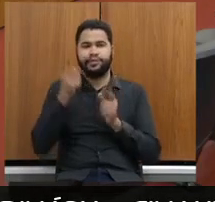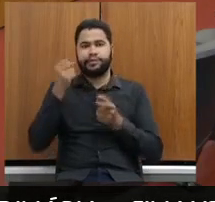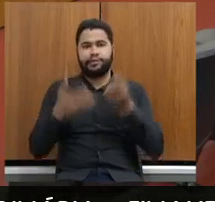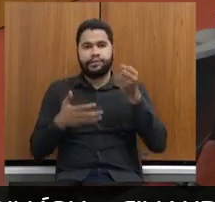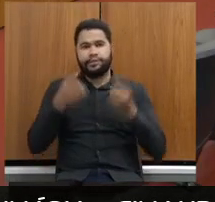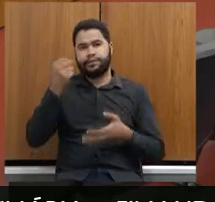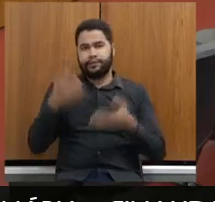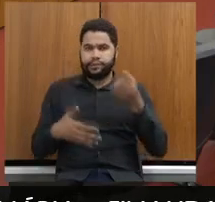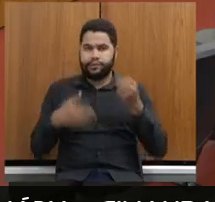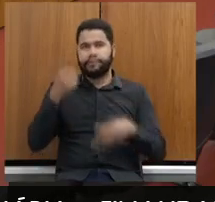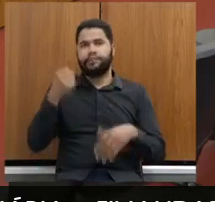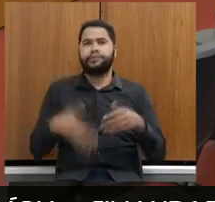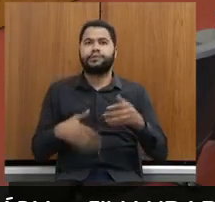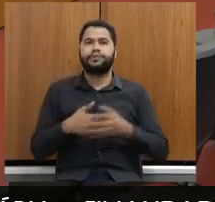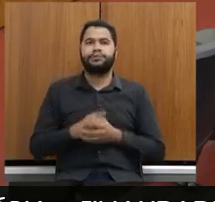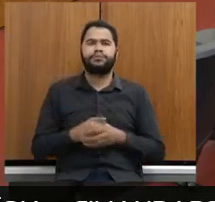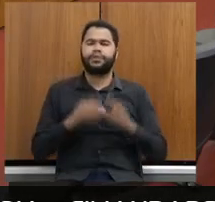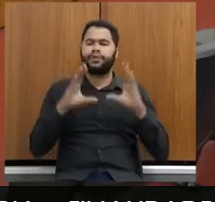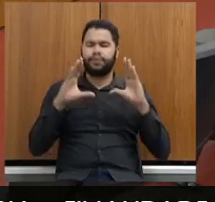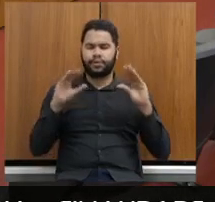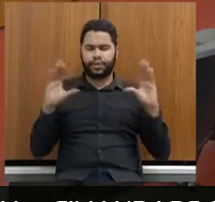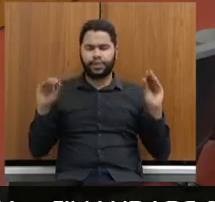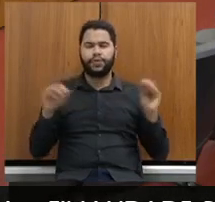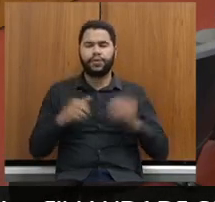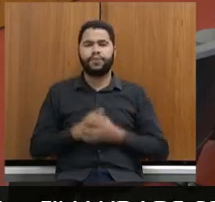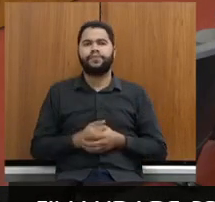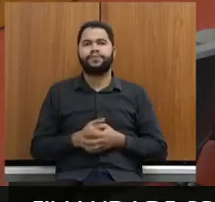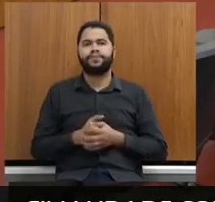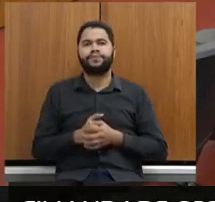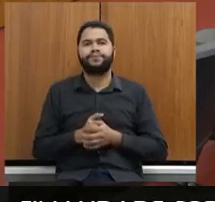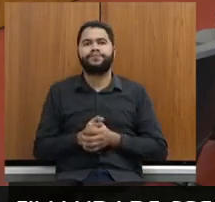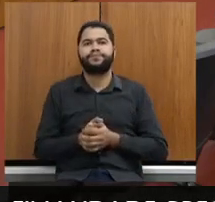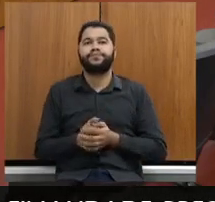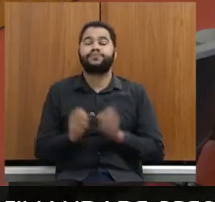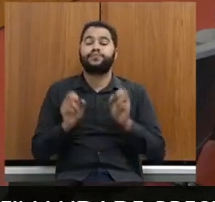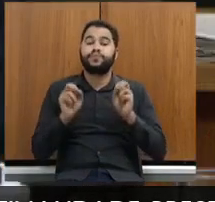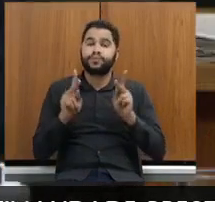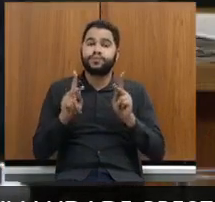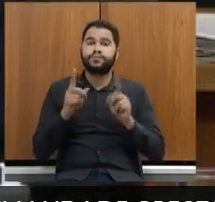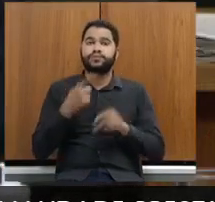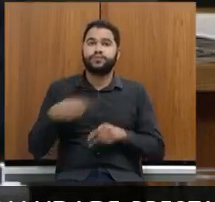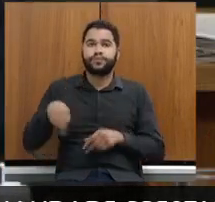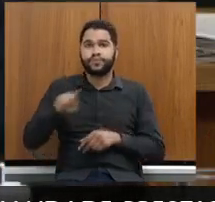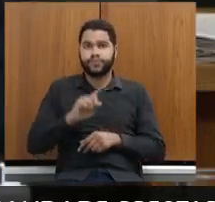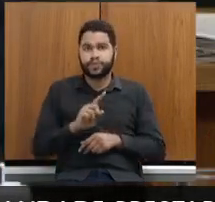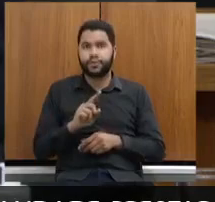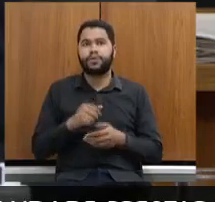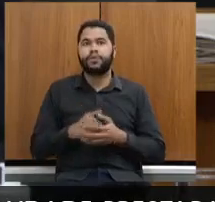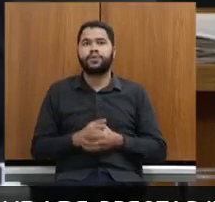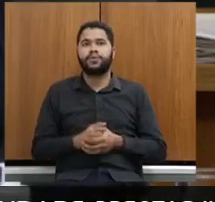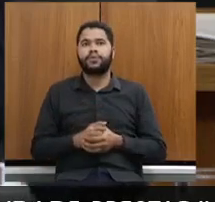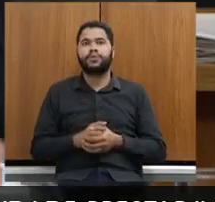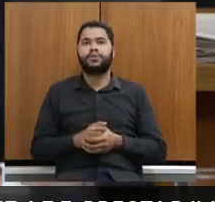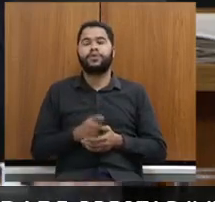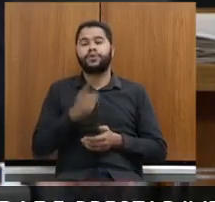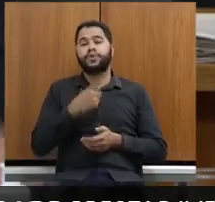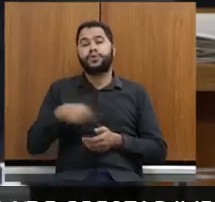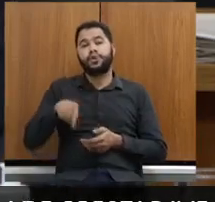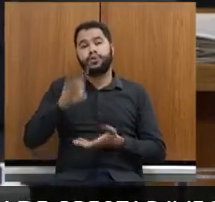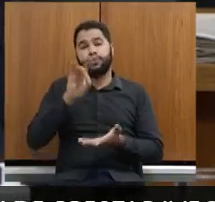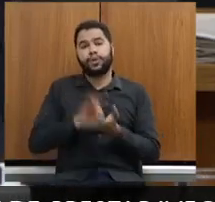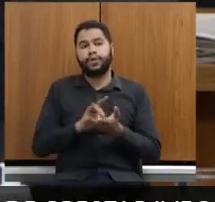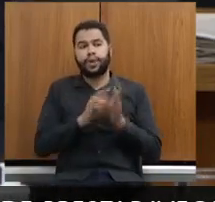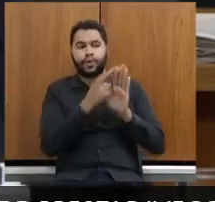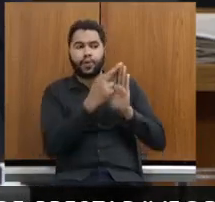fez nesse eu vou ficar tranquilo que a gente vai aquele cara então a gente fez uma a dilatado o prazo isso a gente fez na